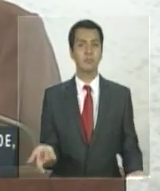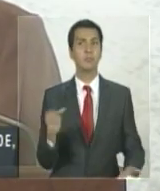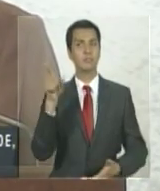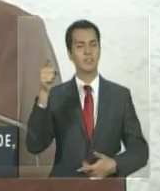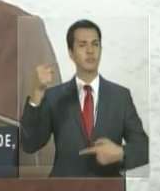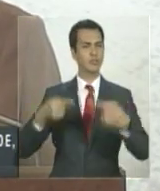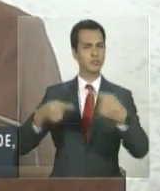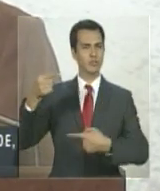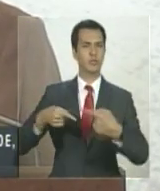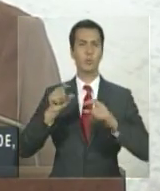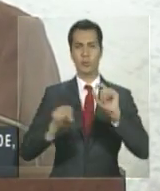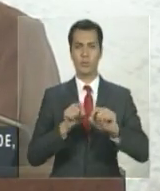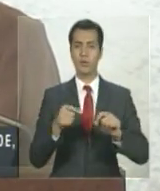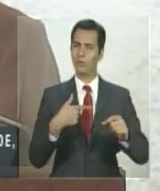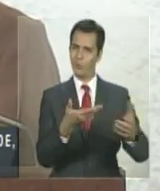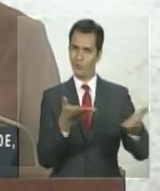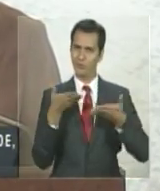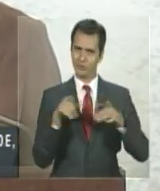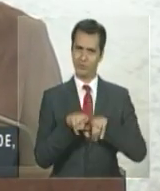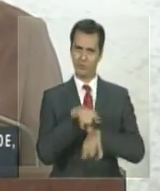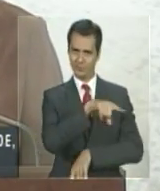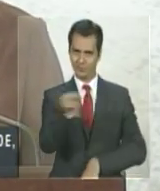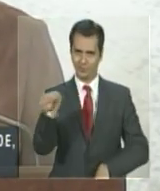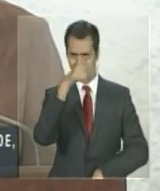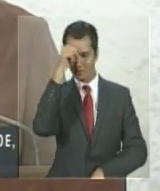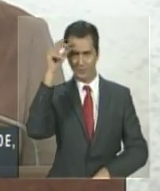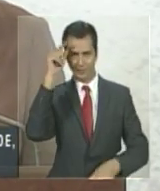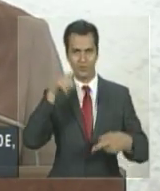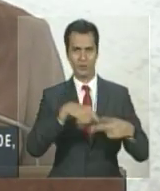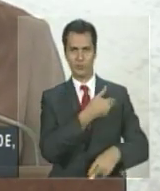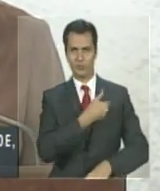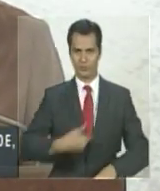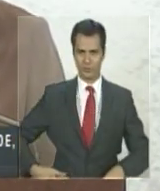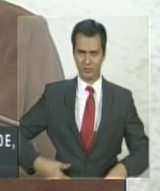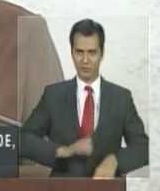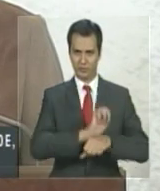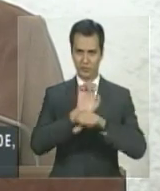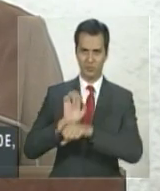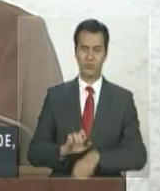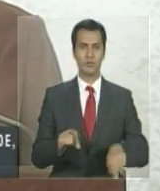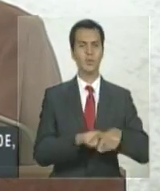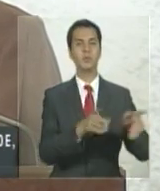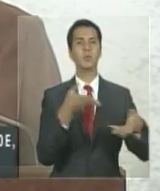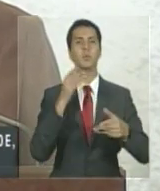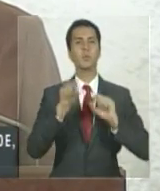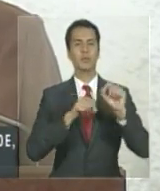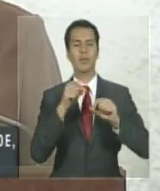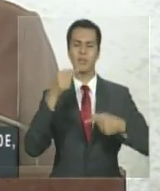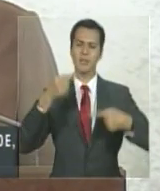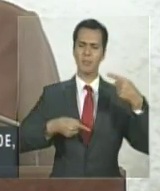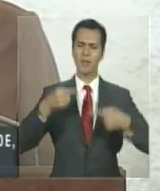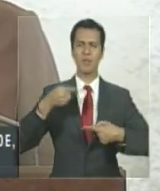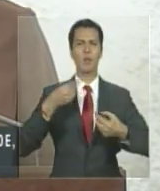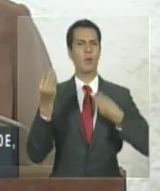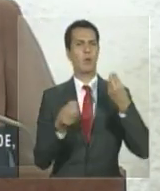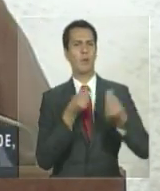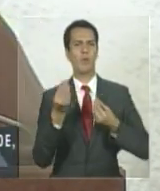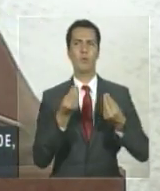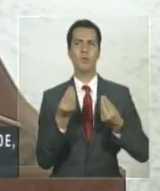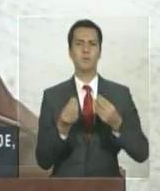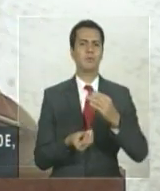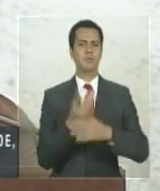debate, é sobre cidades sustentáveis. E cidades sustentáveis significa que nós temos de